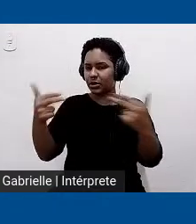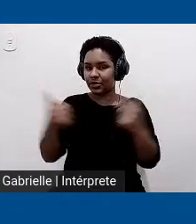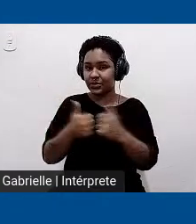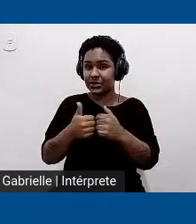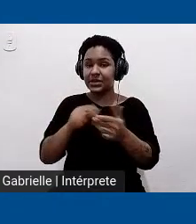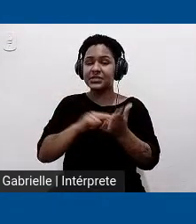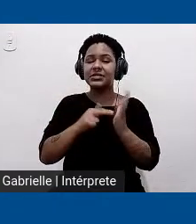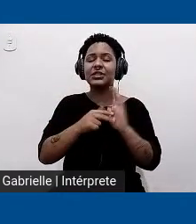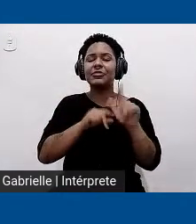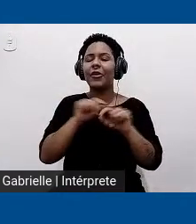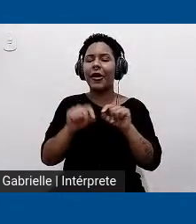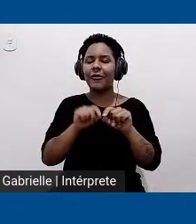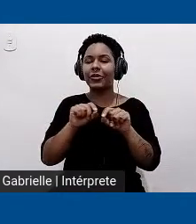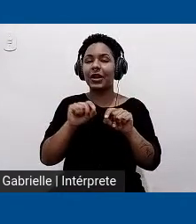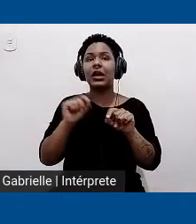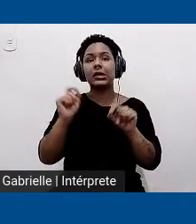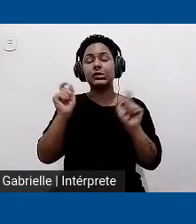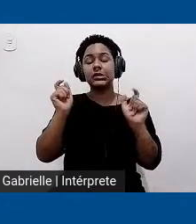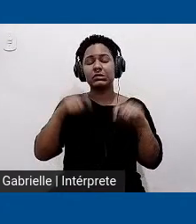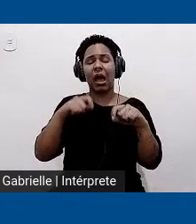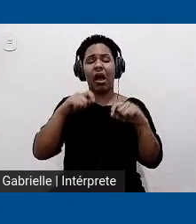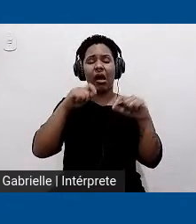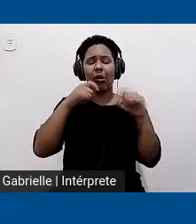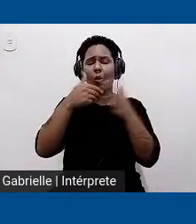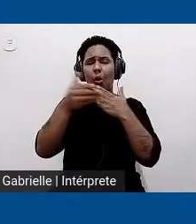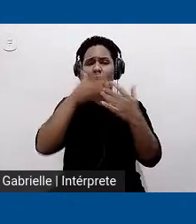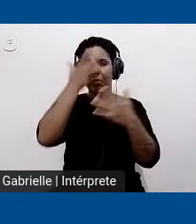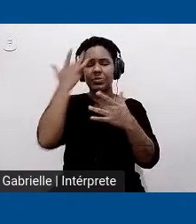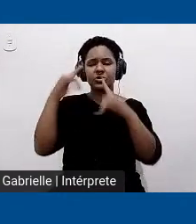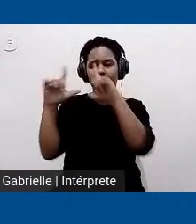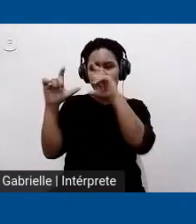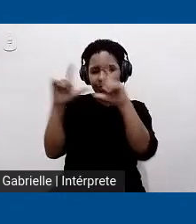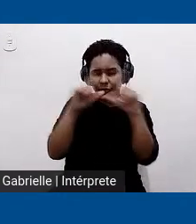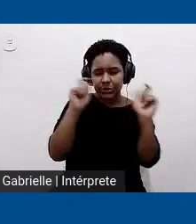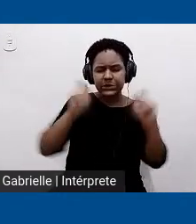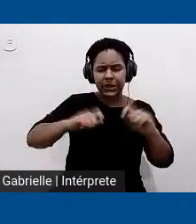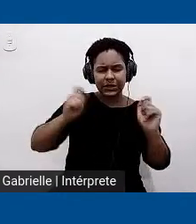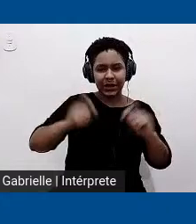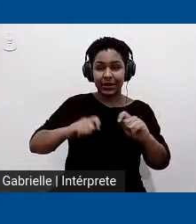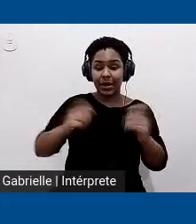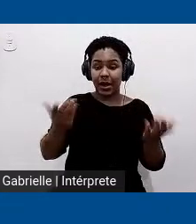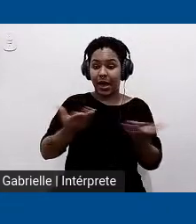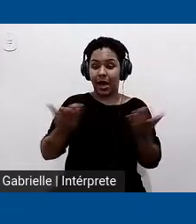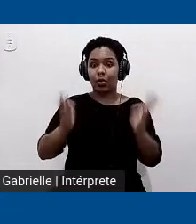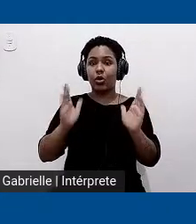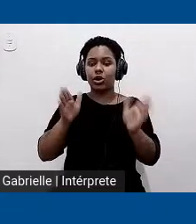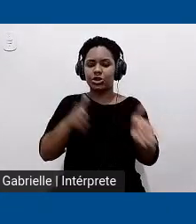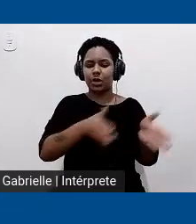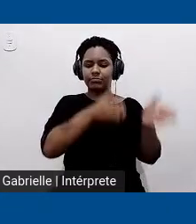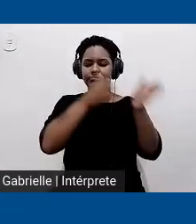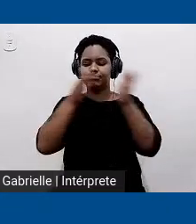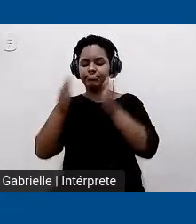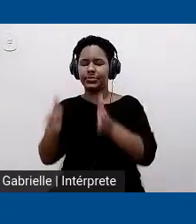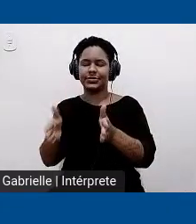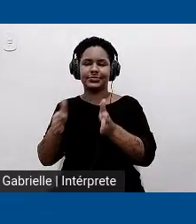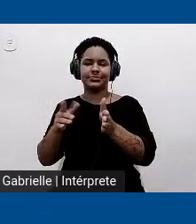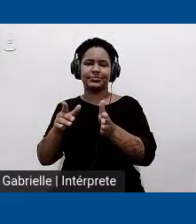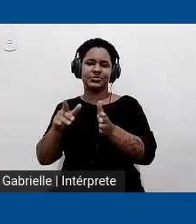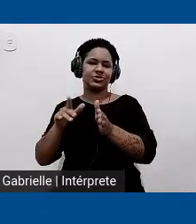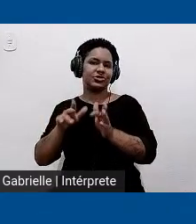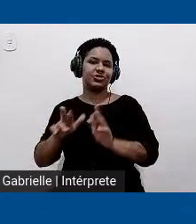ao alcance de todo mundo, já estamos um passo à frente, né? Porque você, com o